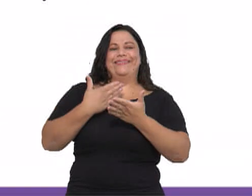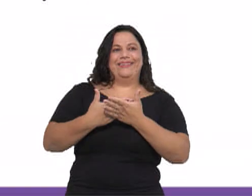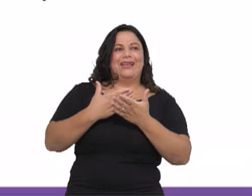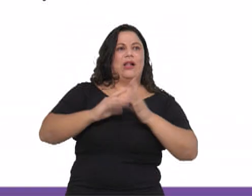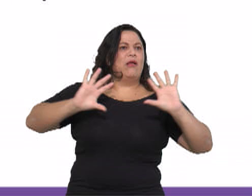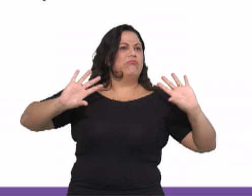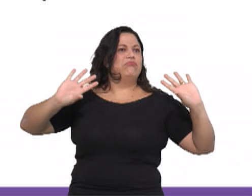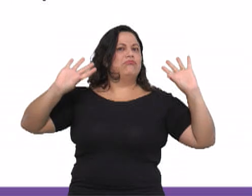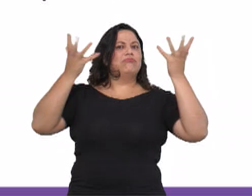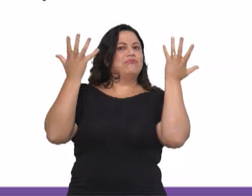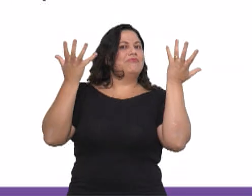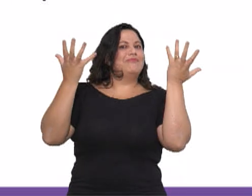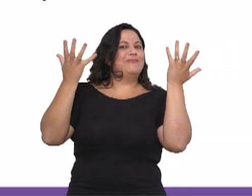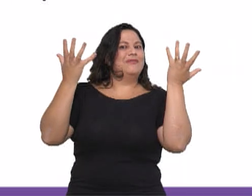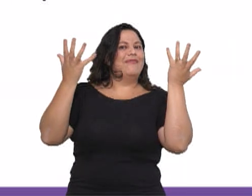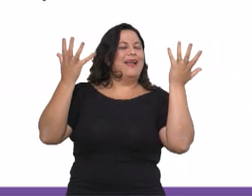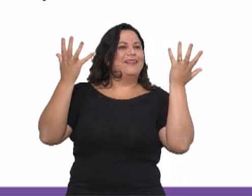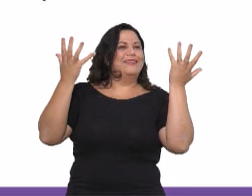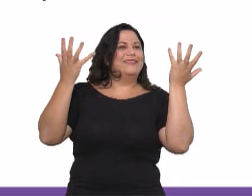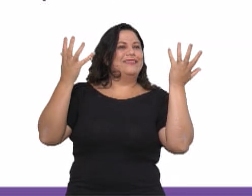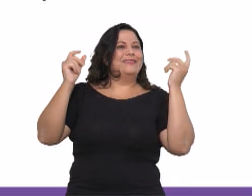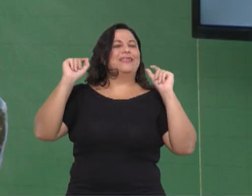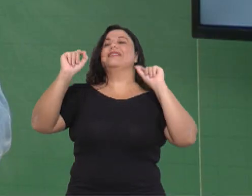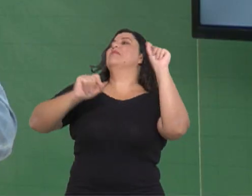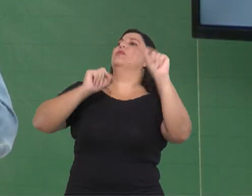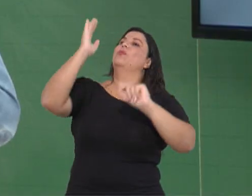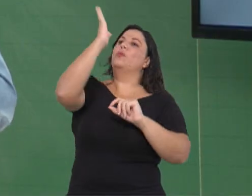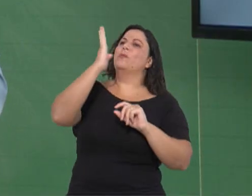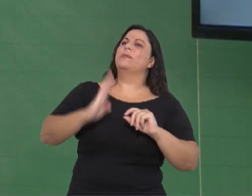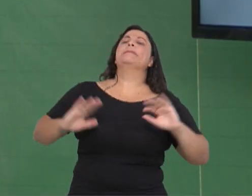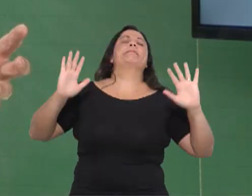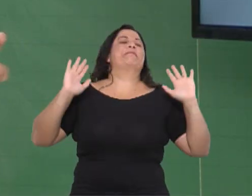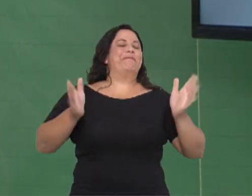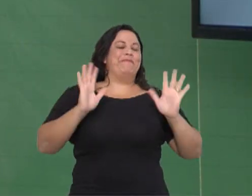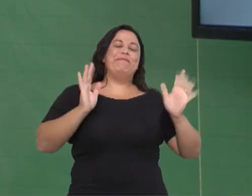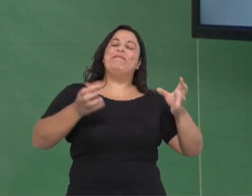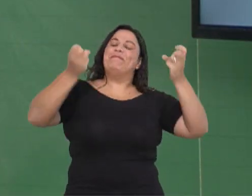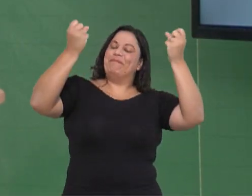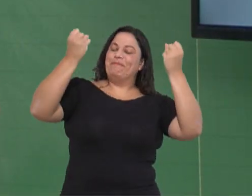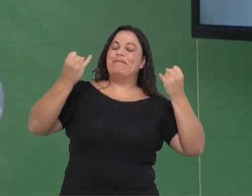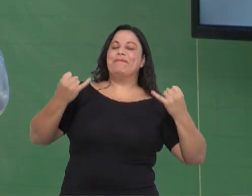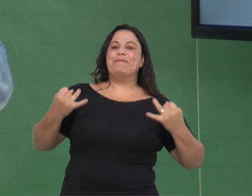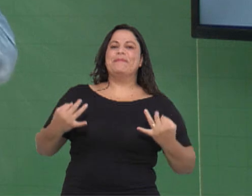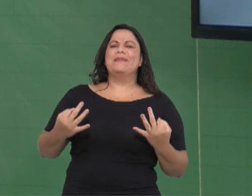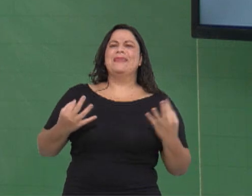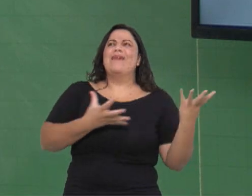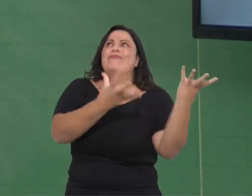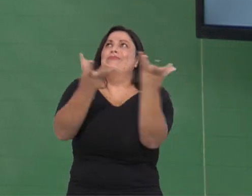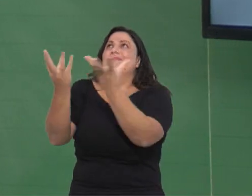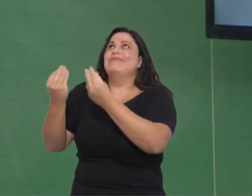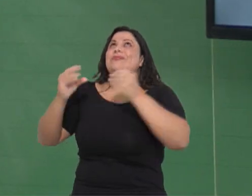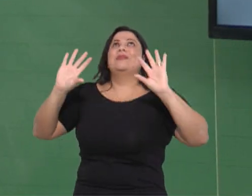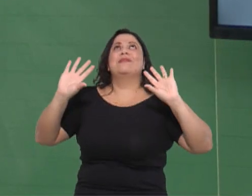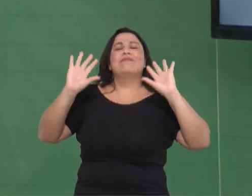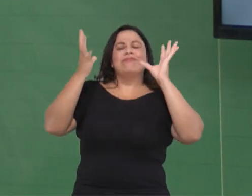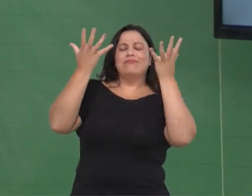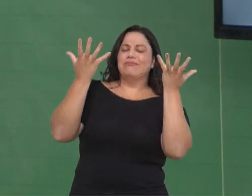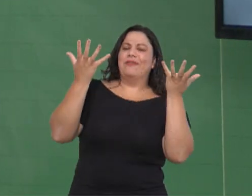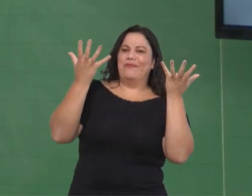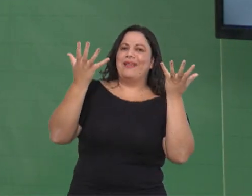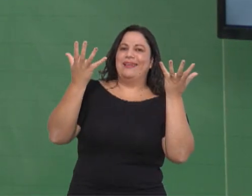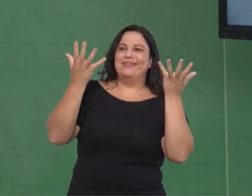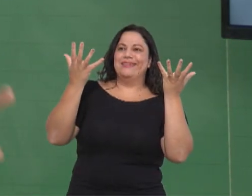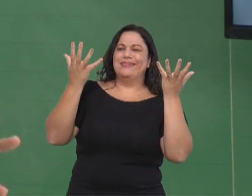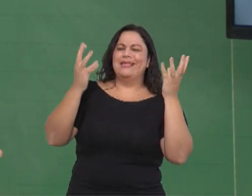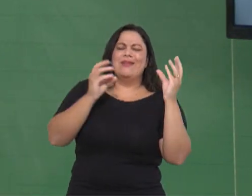Festas folclóricas. Bom, o Brasil, como eu já disse, tem muitas festas folclóricas e nós não vamos dar conta aqui na nossa